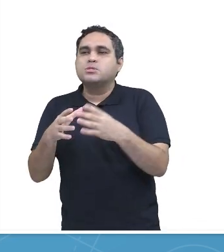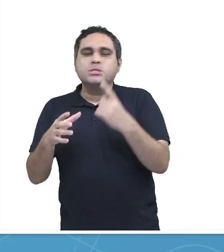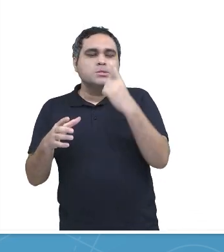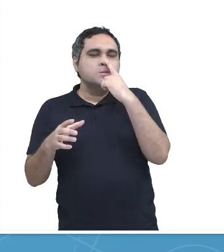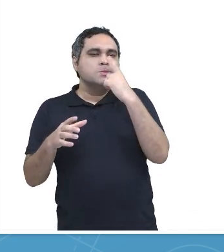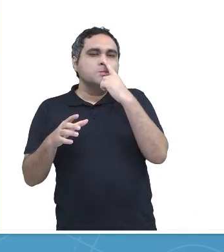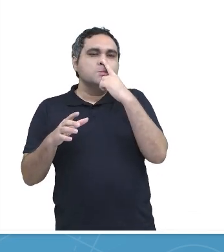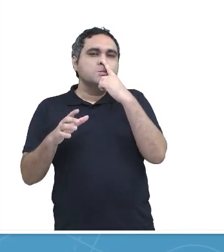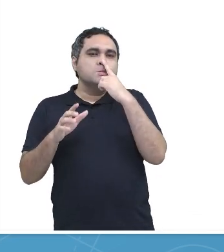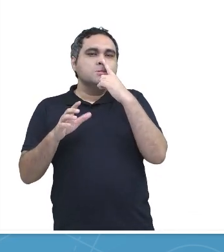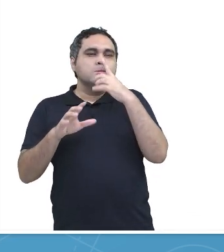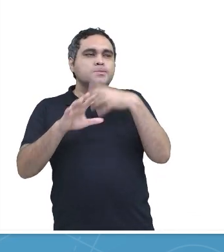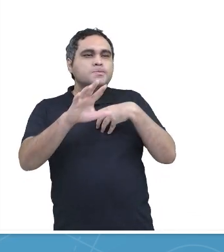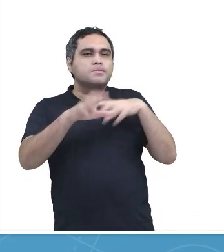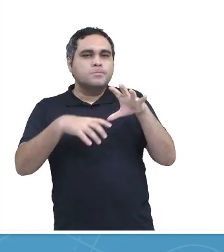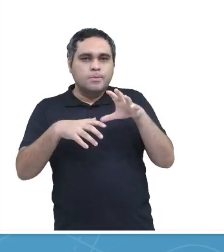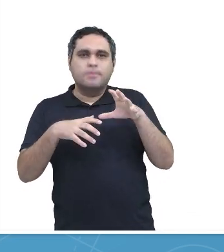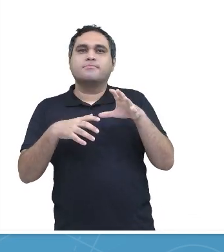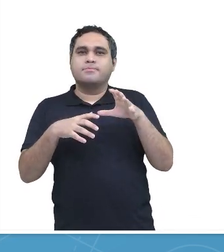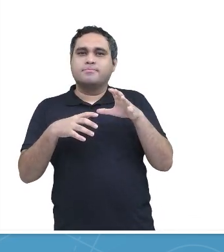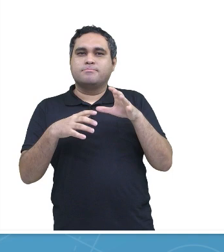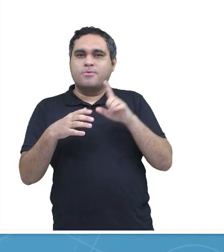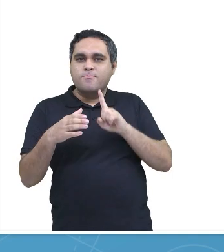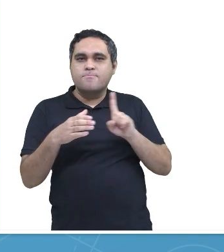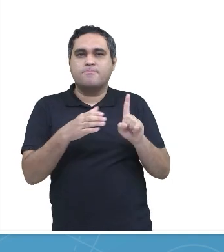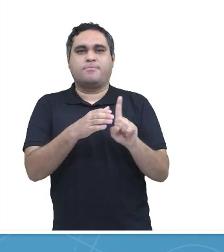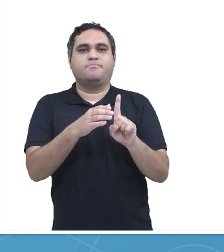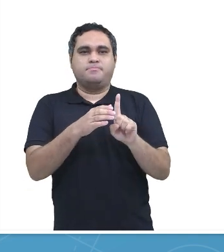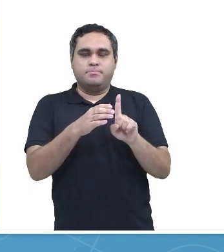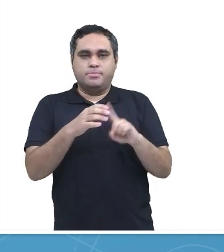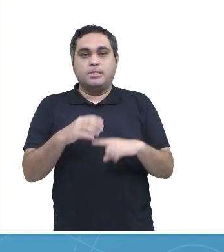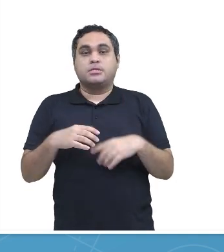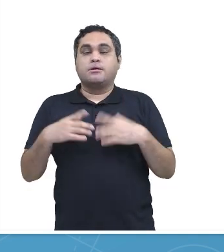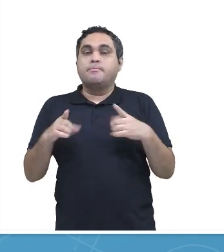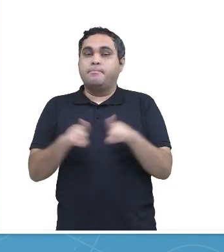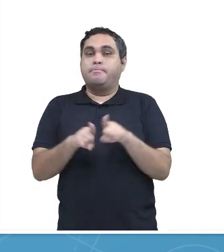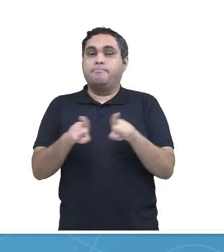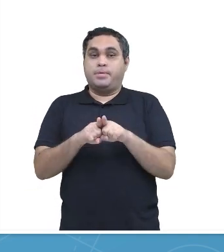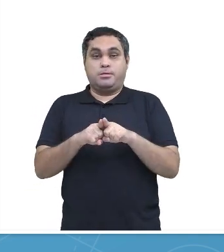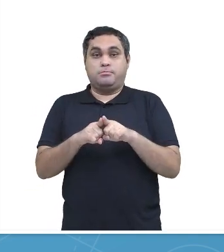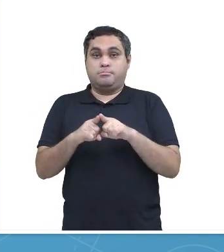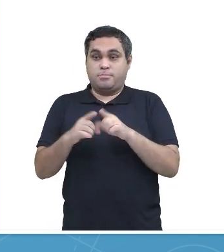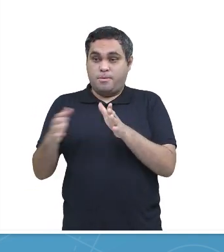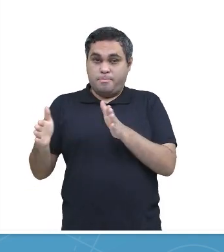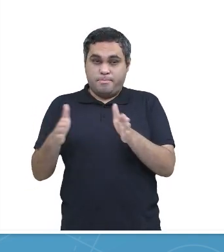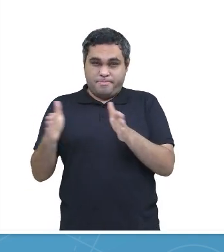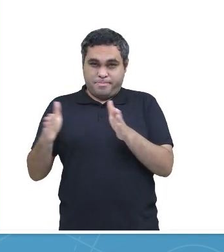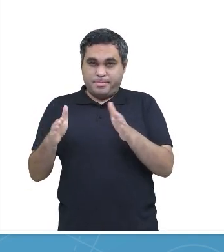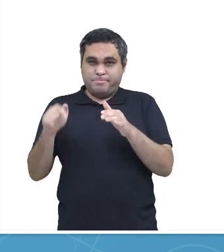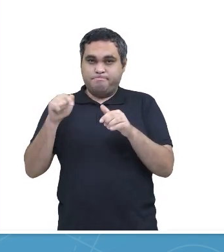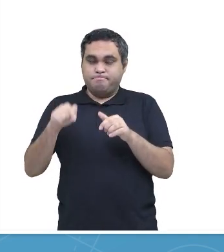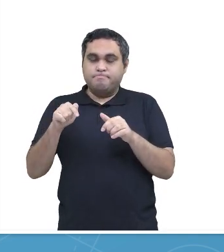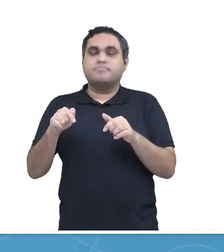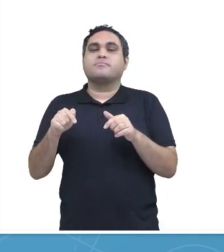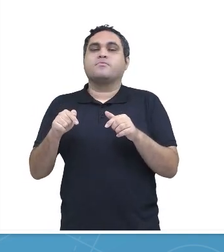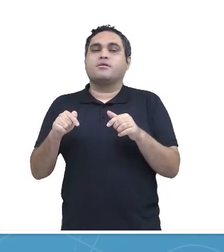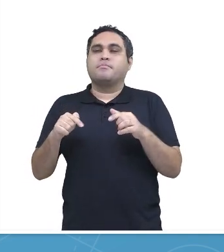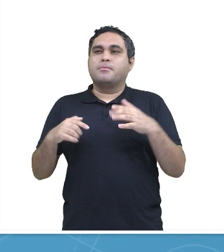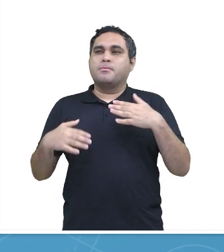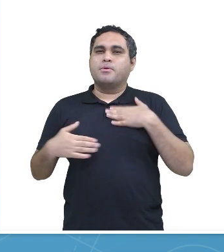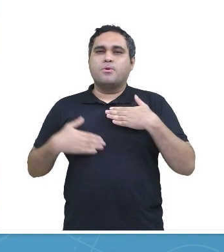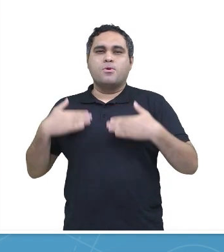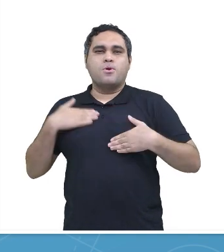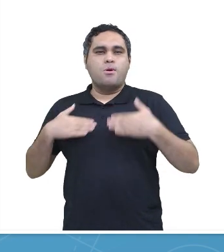melhor. Na adolescência, ocorre também fisicamente um período de mudanças no próprio